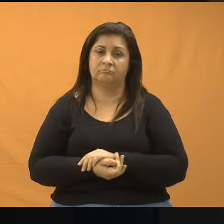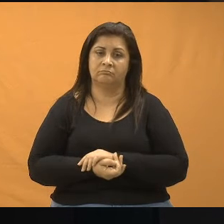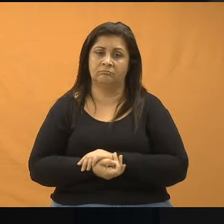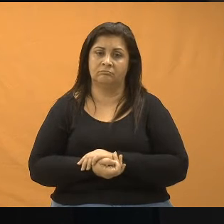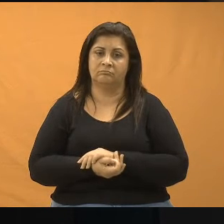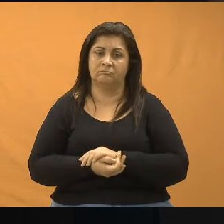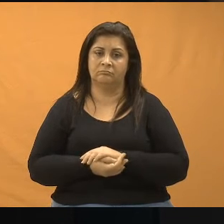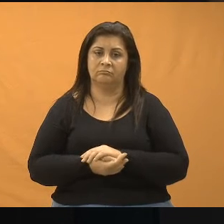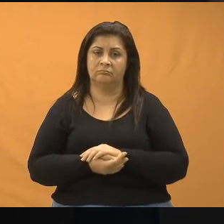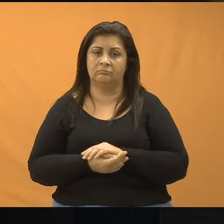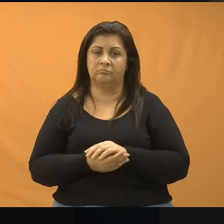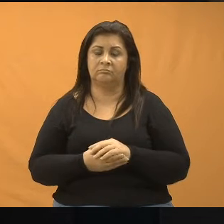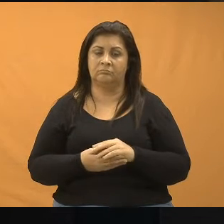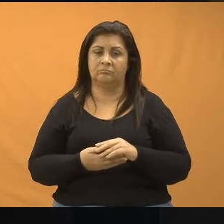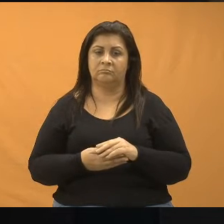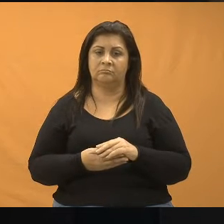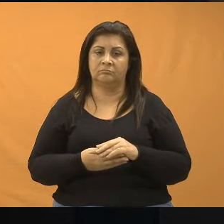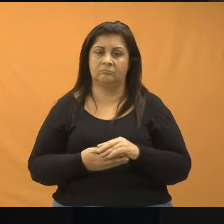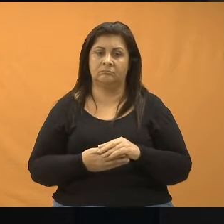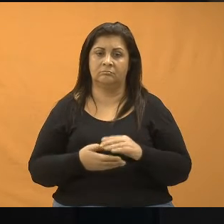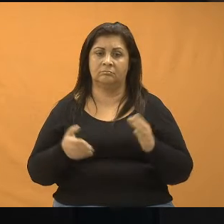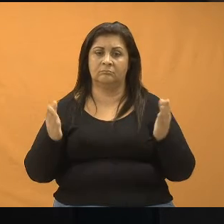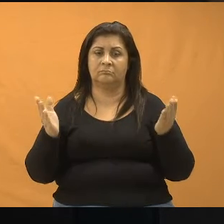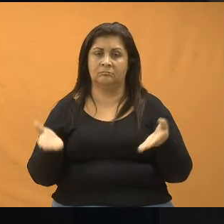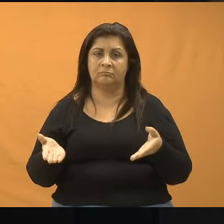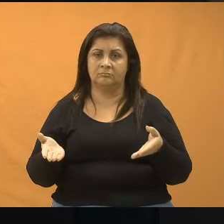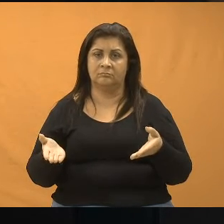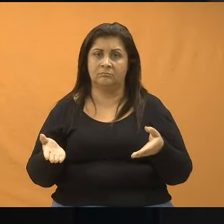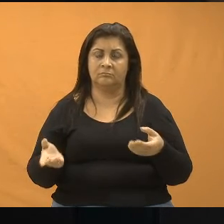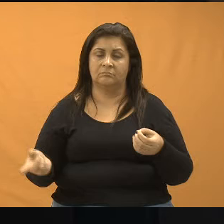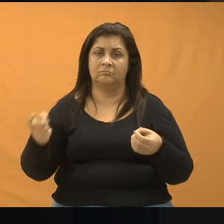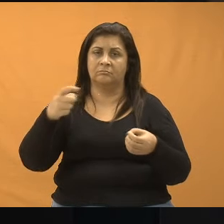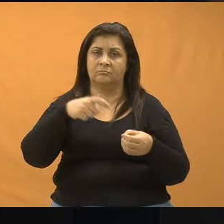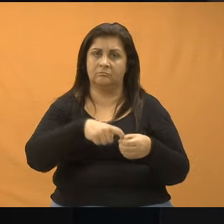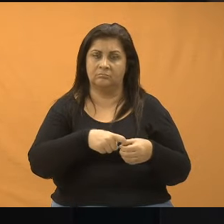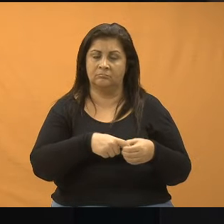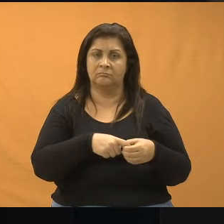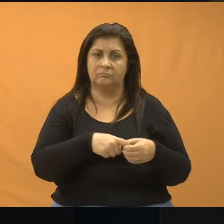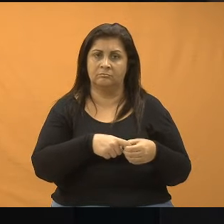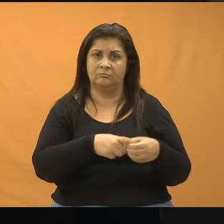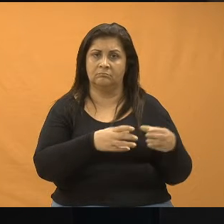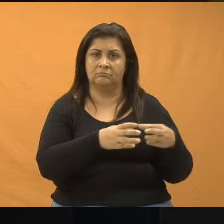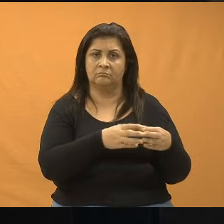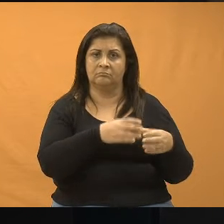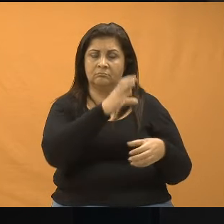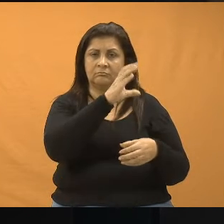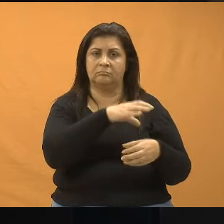Irmandade. E agora volta, por exemplo, para a mão da Irmandade de novo.